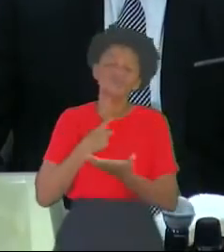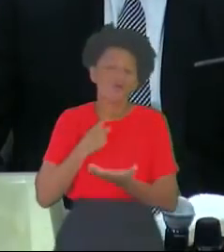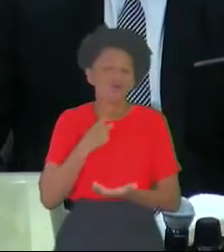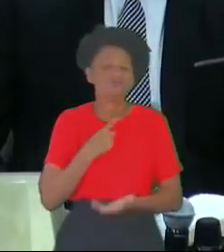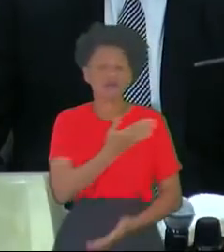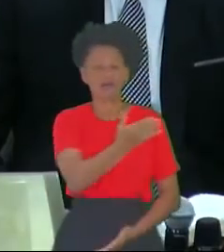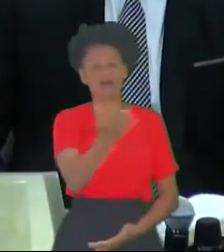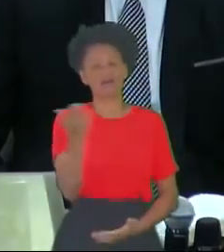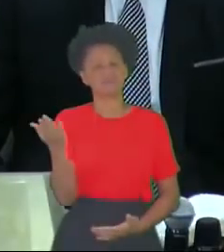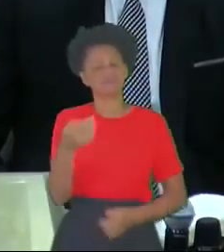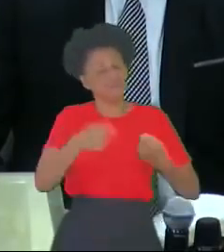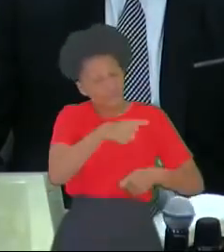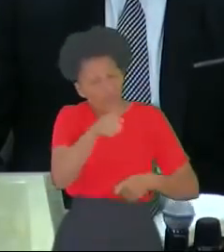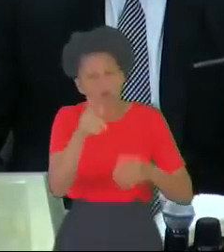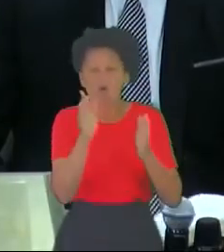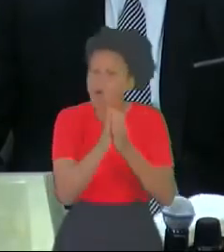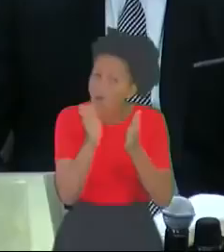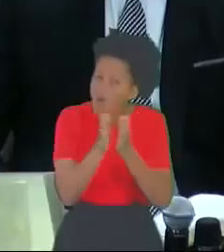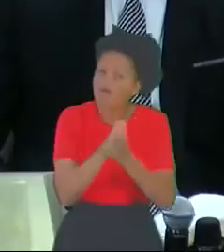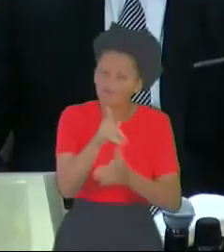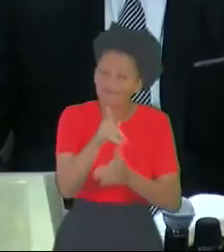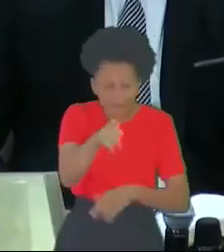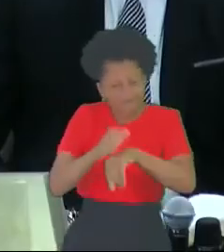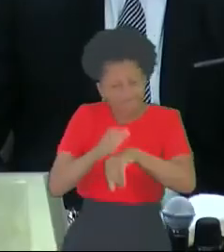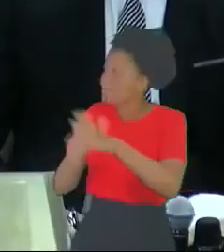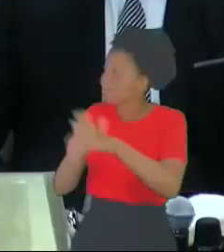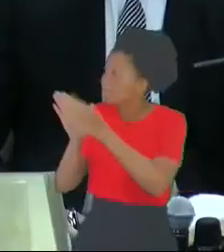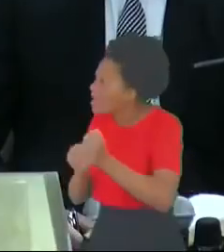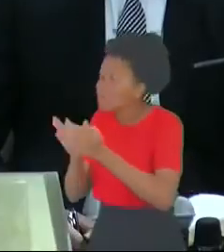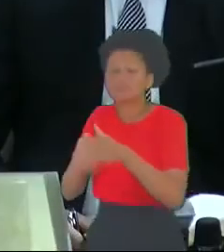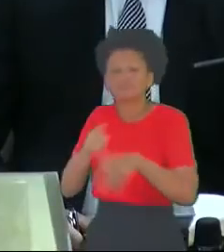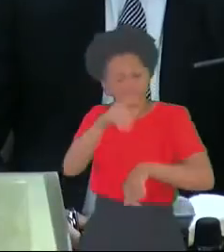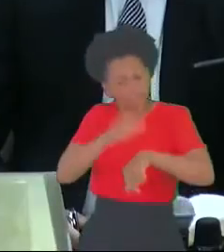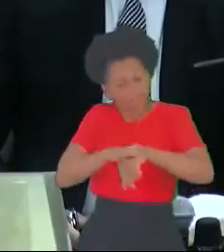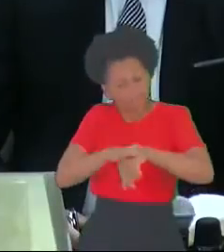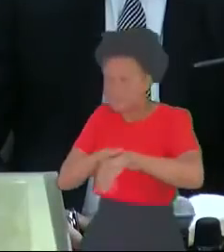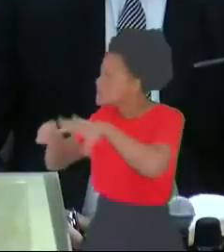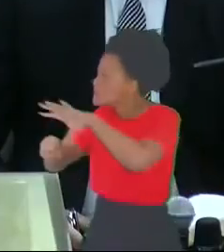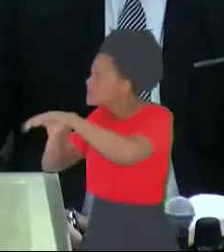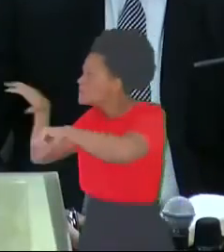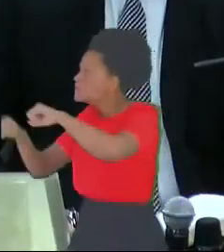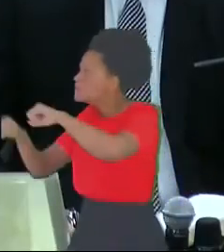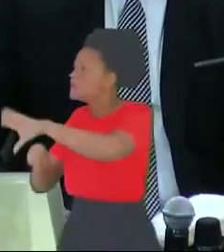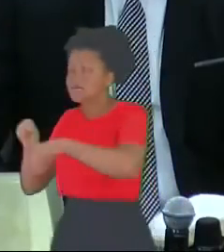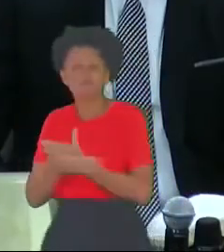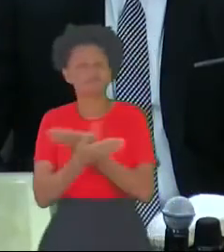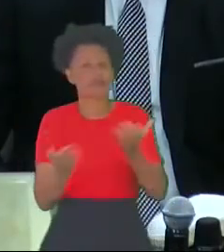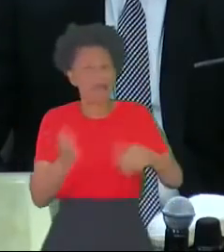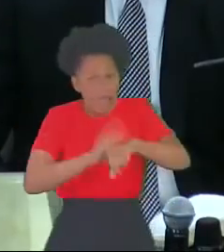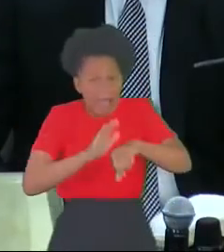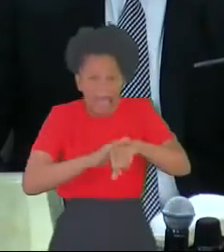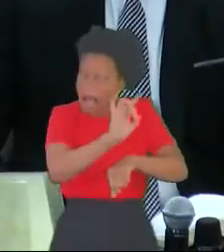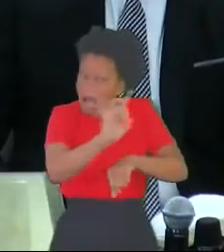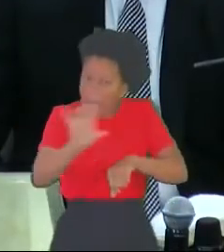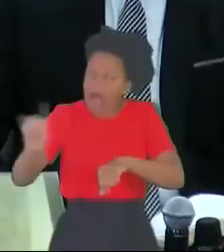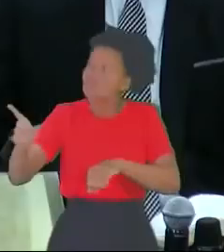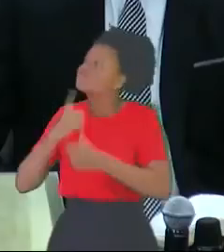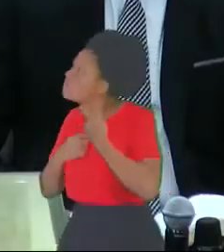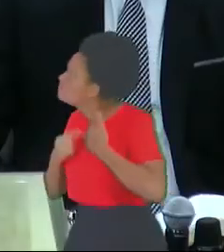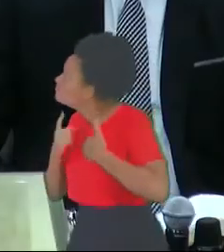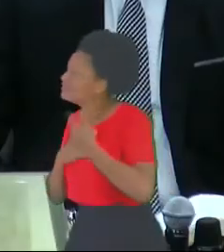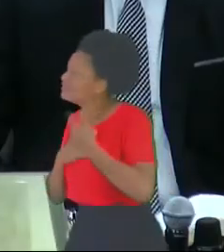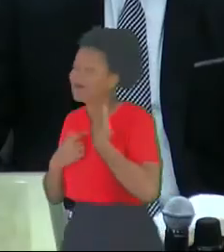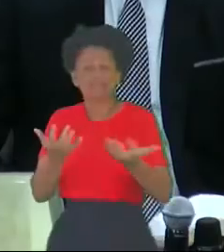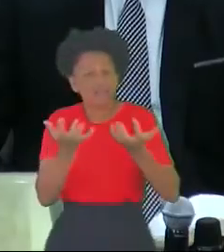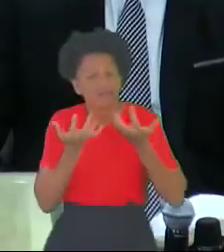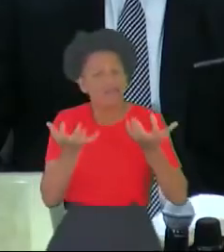que a gente ore, é preciso que a gente peça, é preciso que a gente busque, é preciso que a gente tenha vontade, tenha anelo. Quando